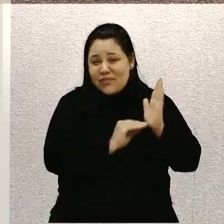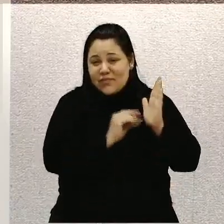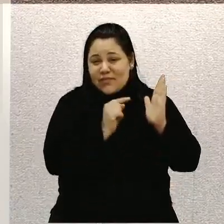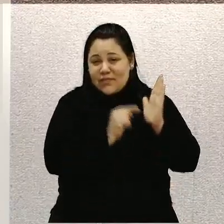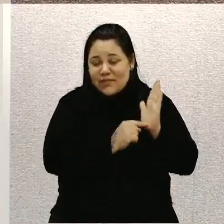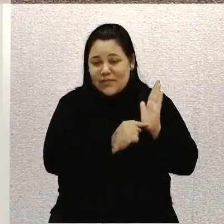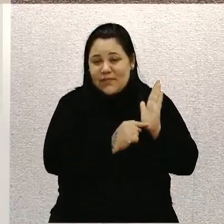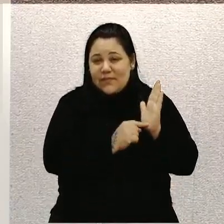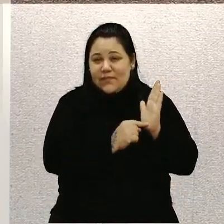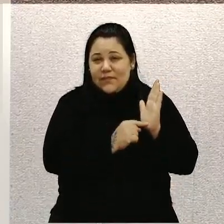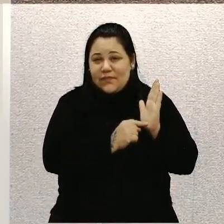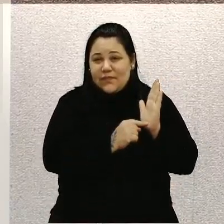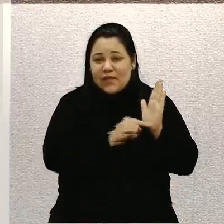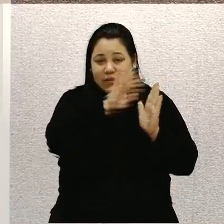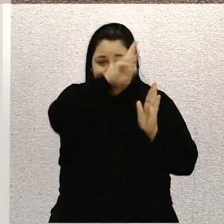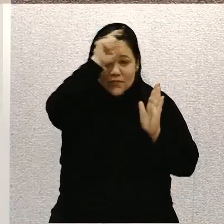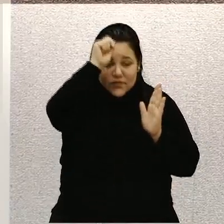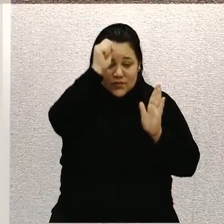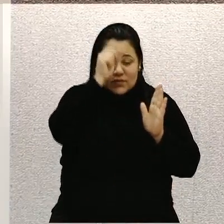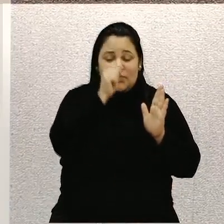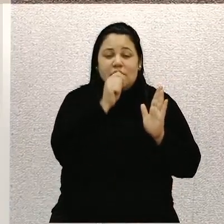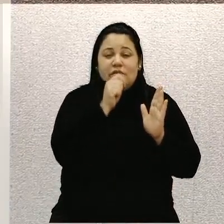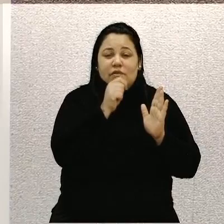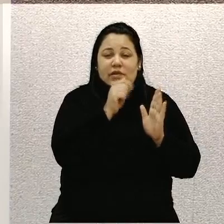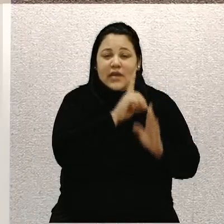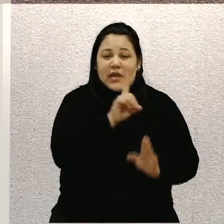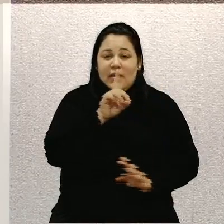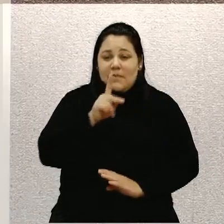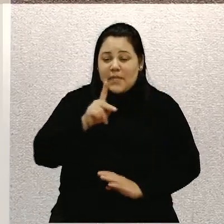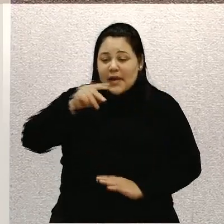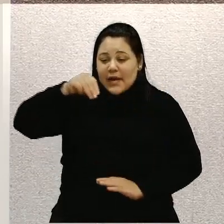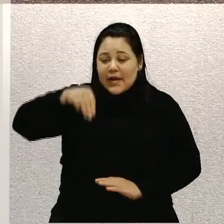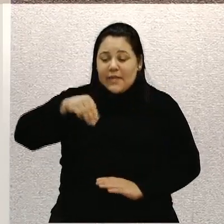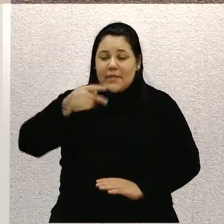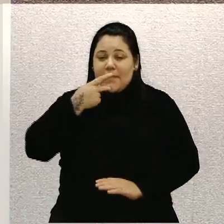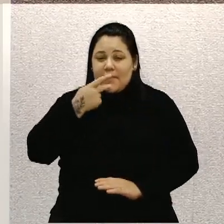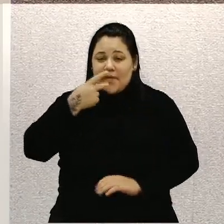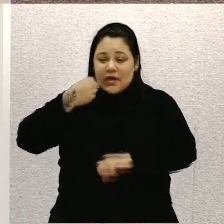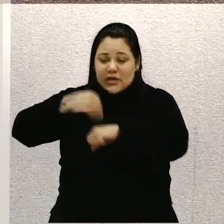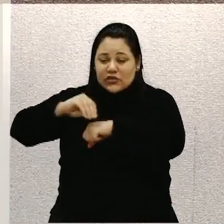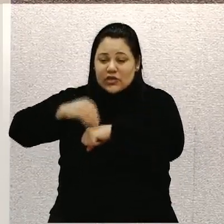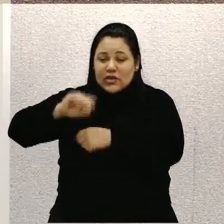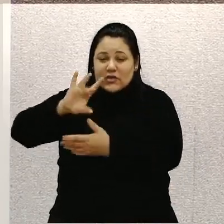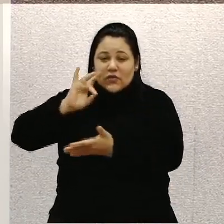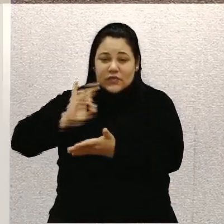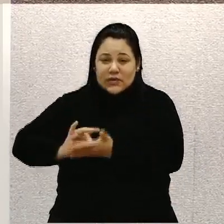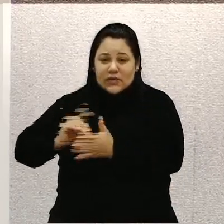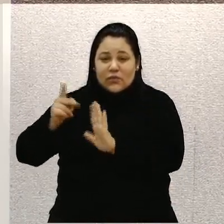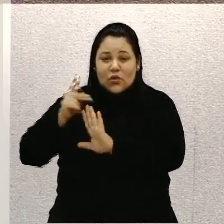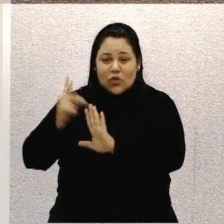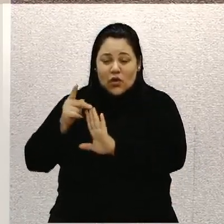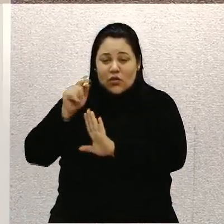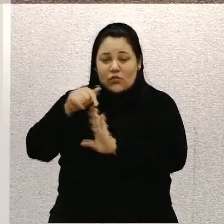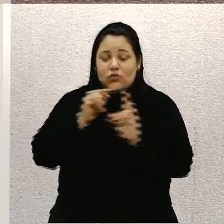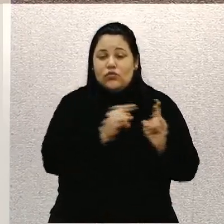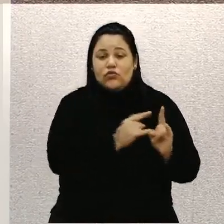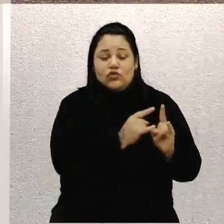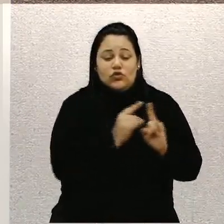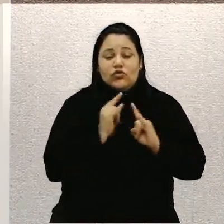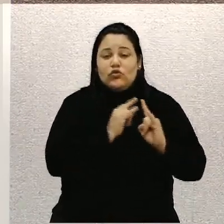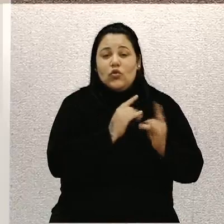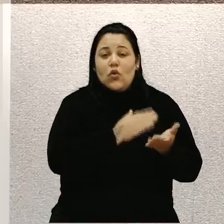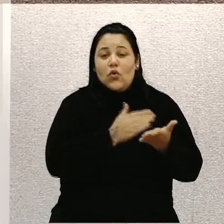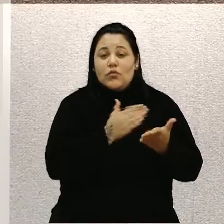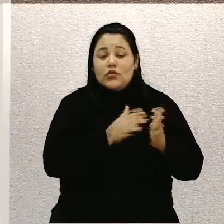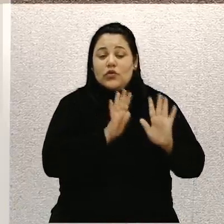Delegação de Prefeituras Municipais, DPM, para manifestação sobre a propositura protocolada. O Instituto começou